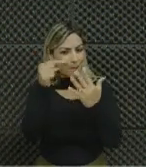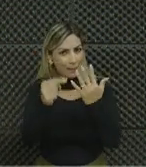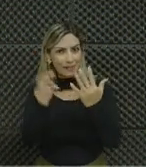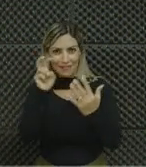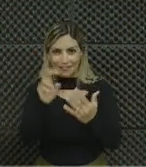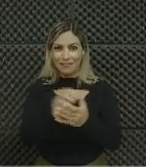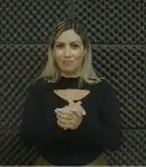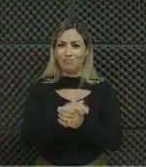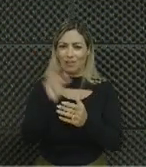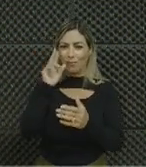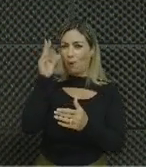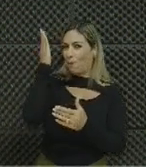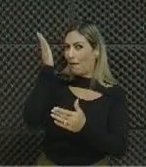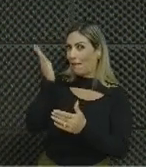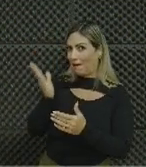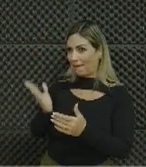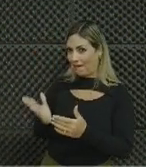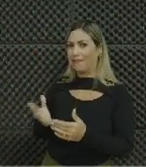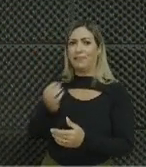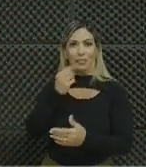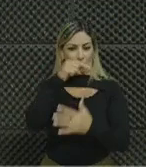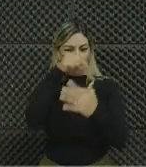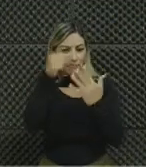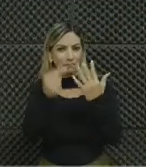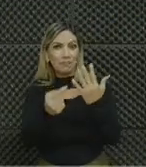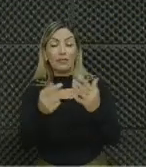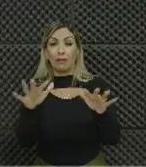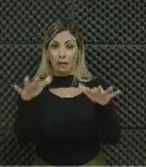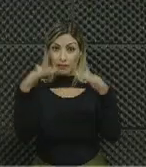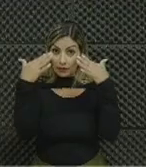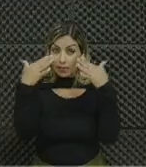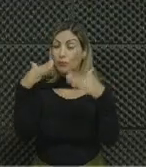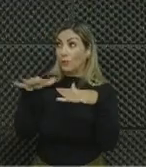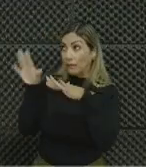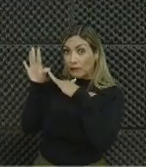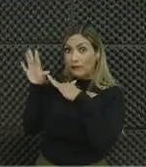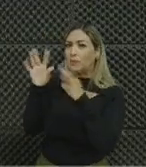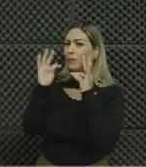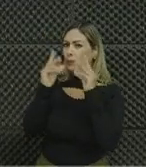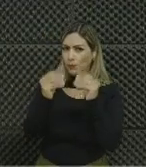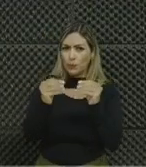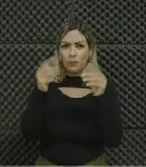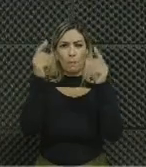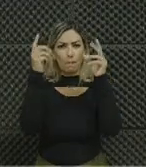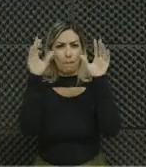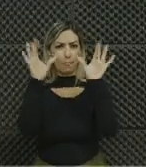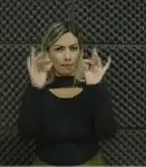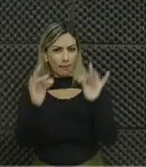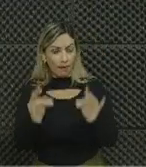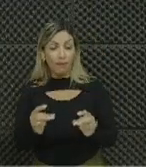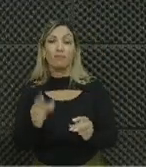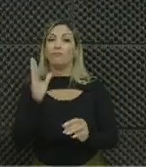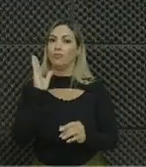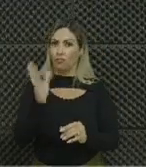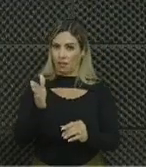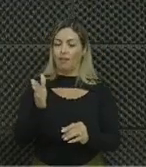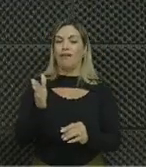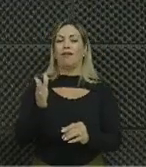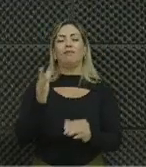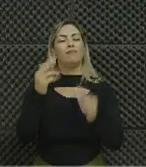essas coisinhas? Que bom! Se você está atento a isso, você já está